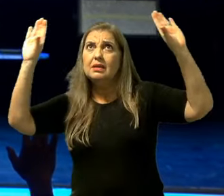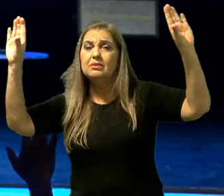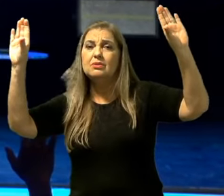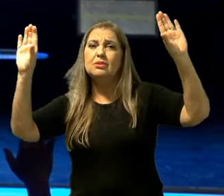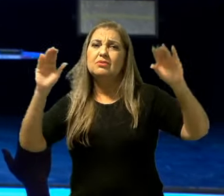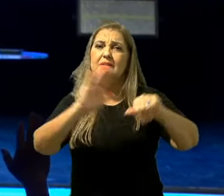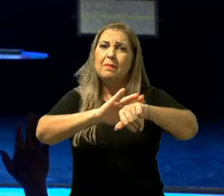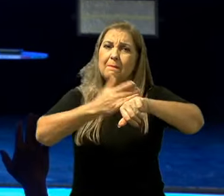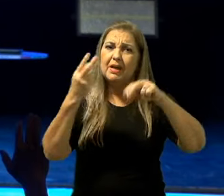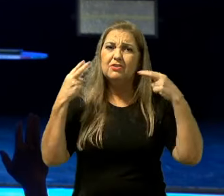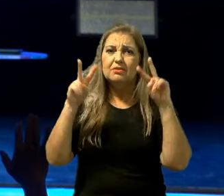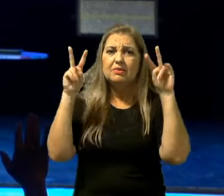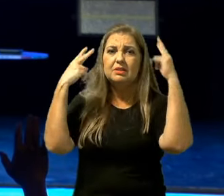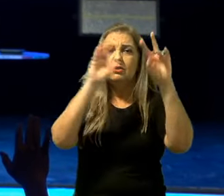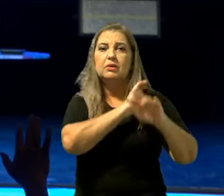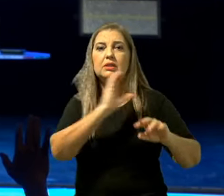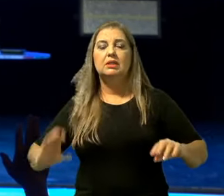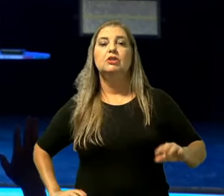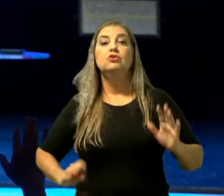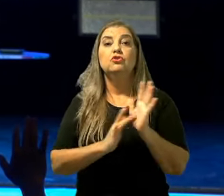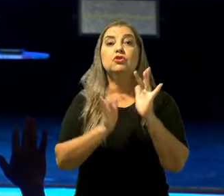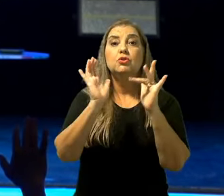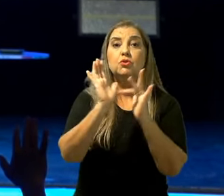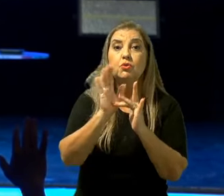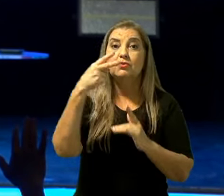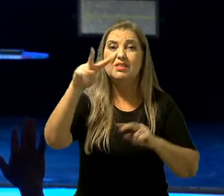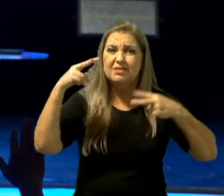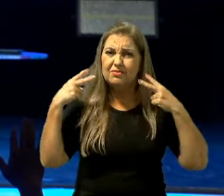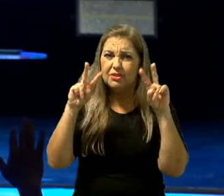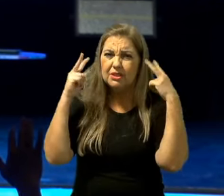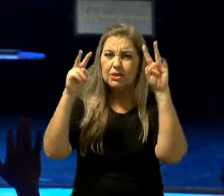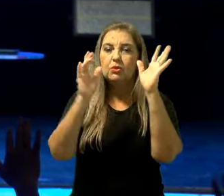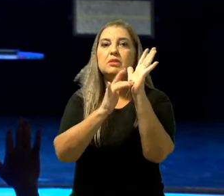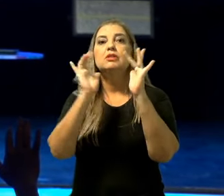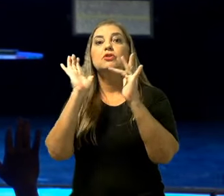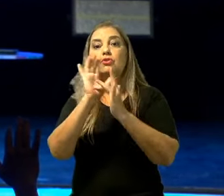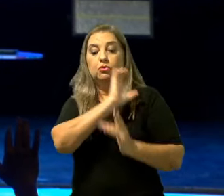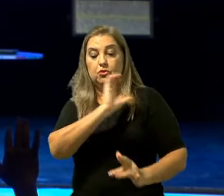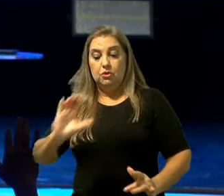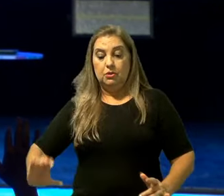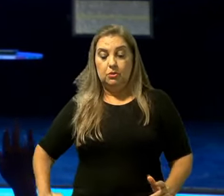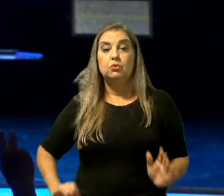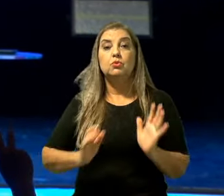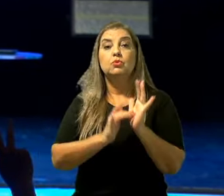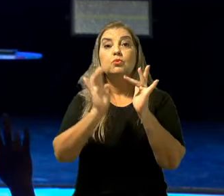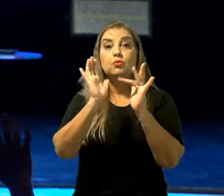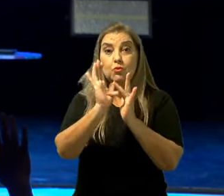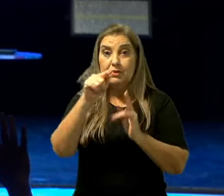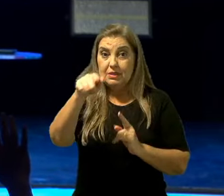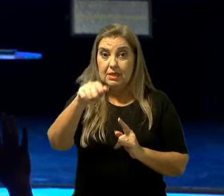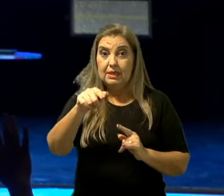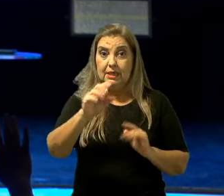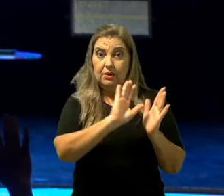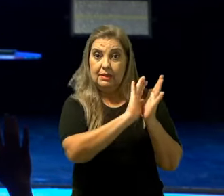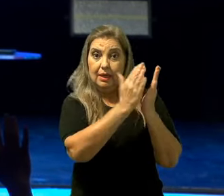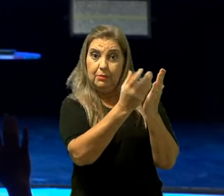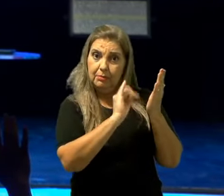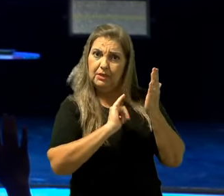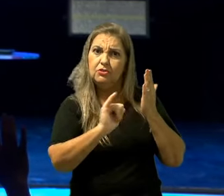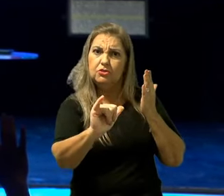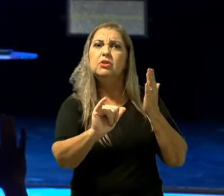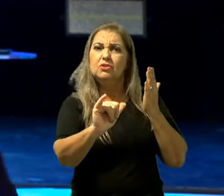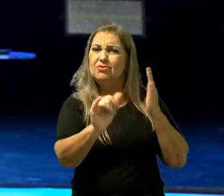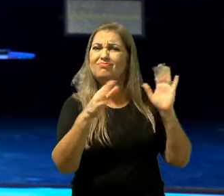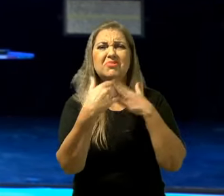mais que vencedor em Cristo Jesus, você é vitorioso em Cristo Jesus, hein? Você é aquilo que a Bíblia diz que você é.